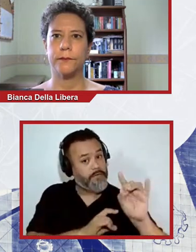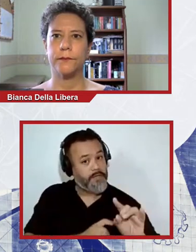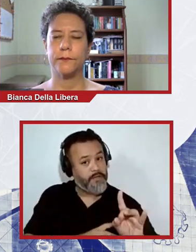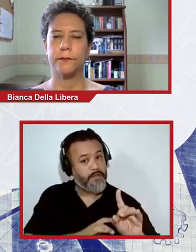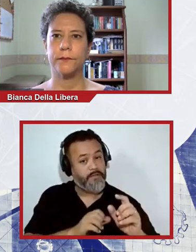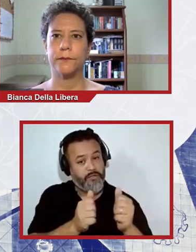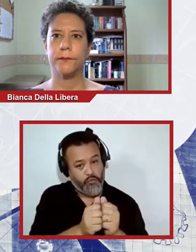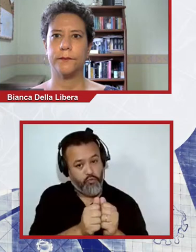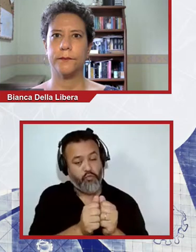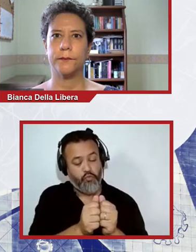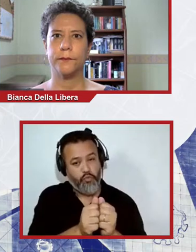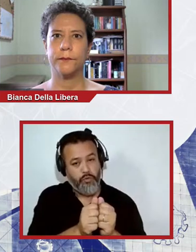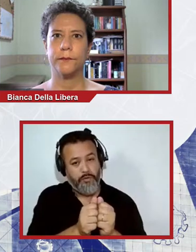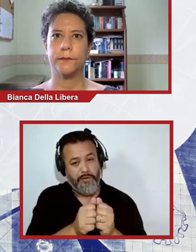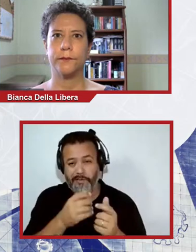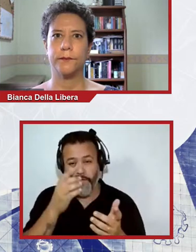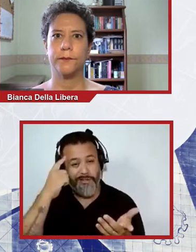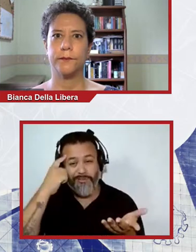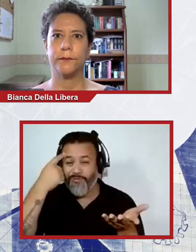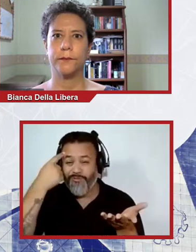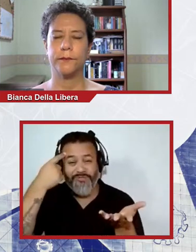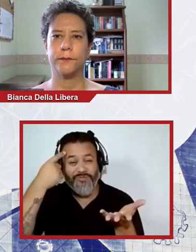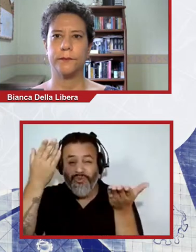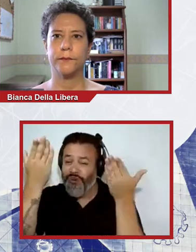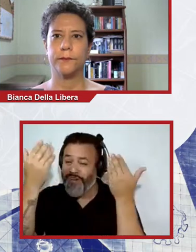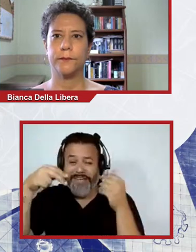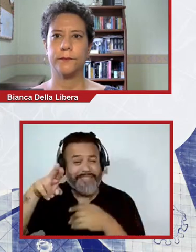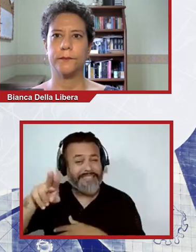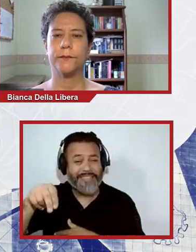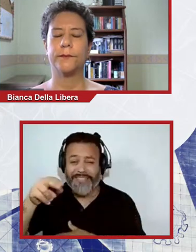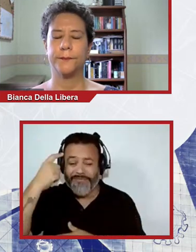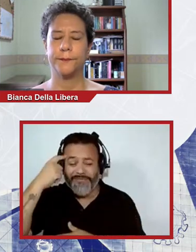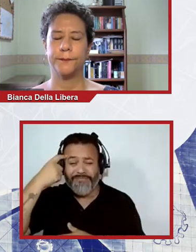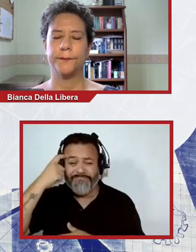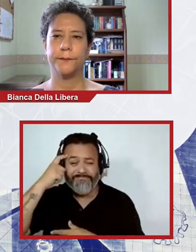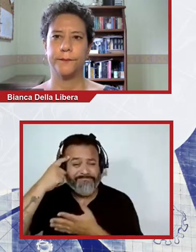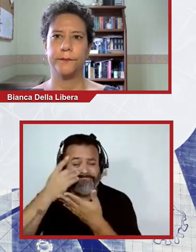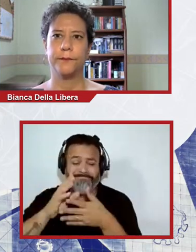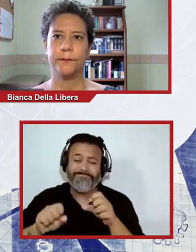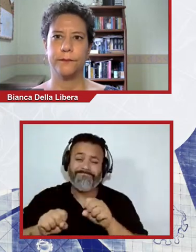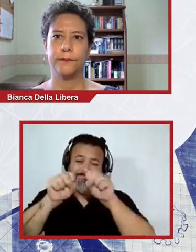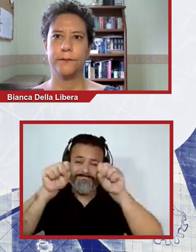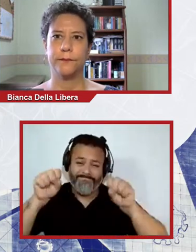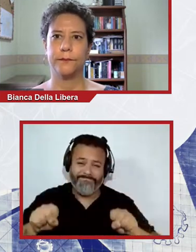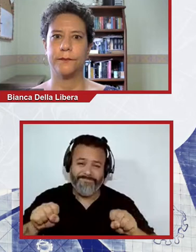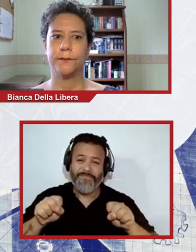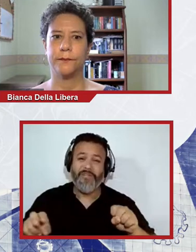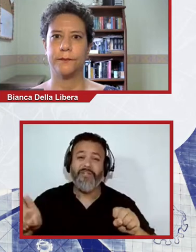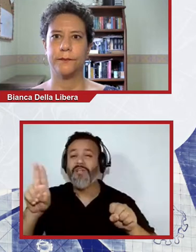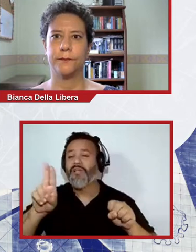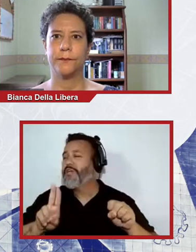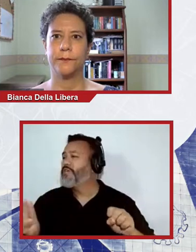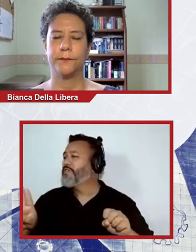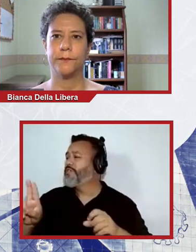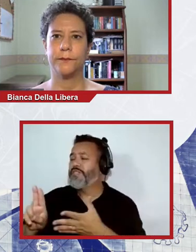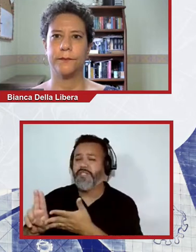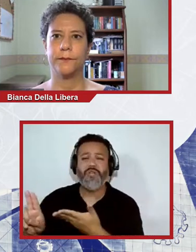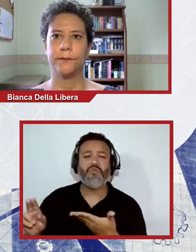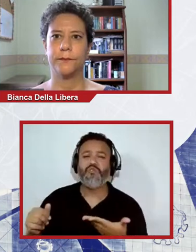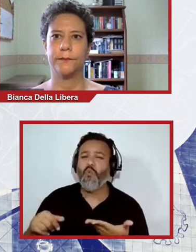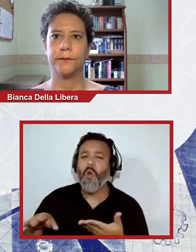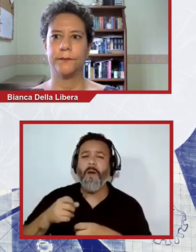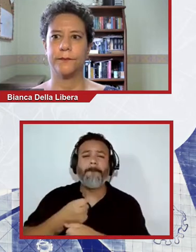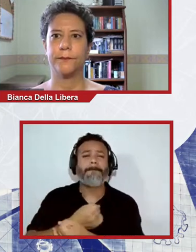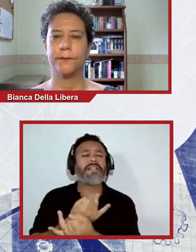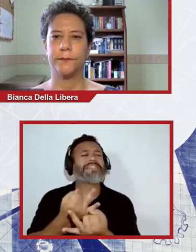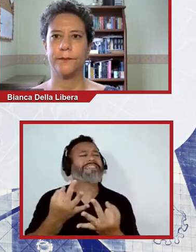eu nunca imaginei que esse sistema pudesse se transformar em alguma coisa que fosse útil para, sei lá, centenas de